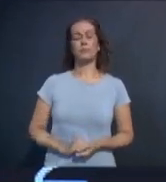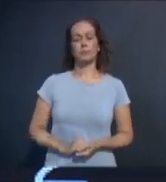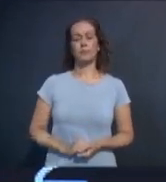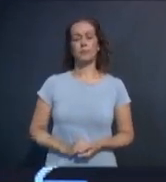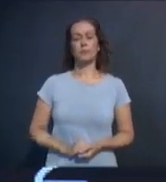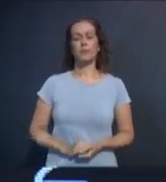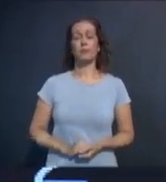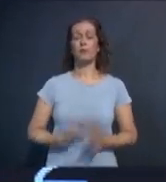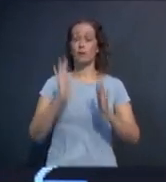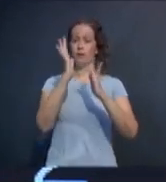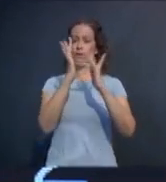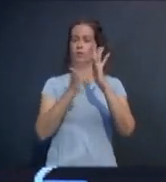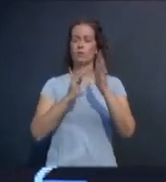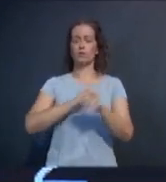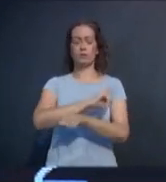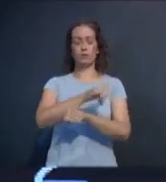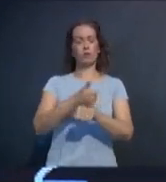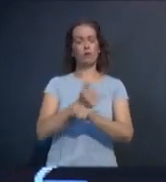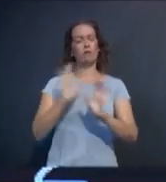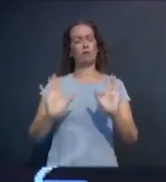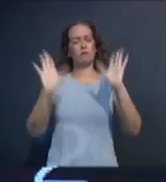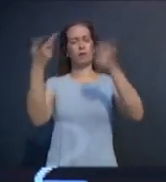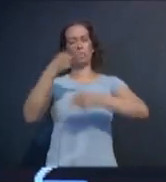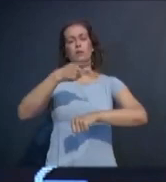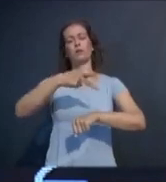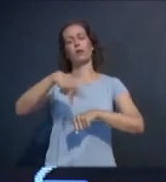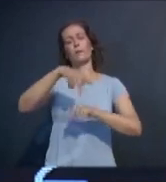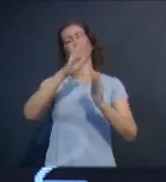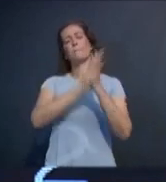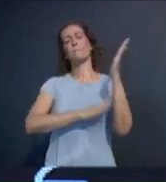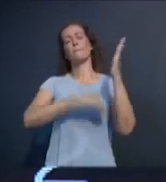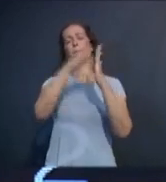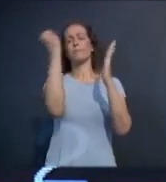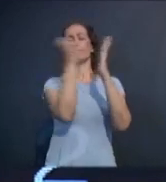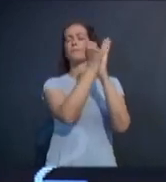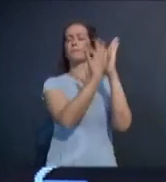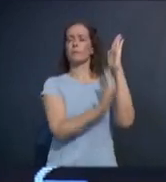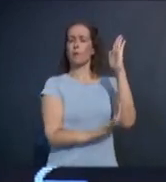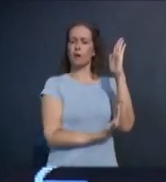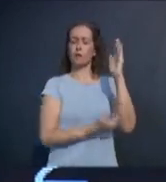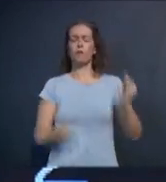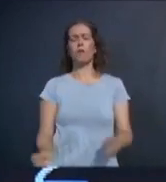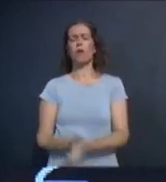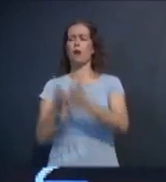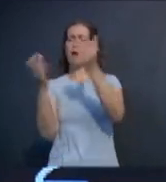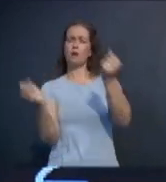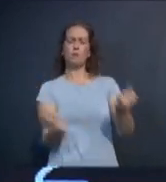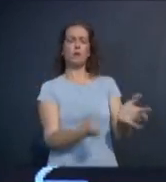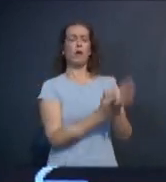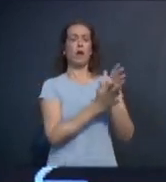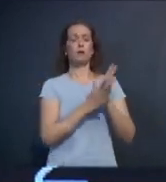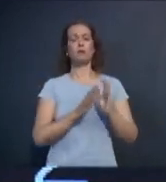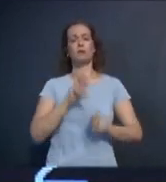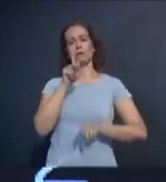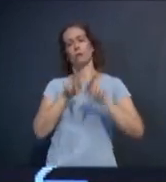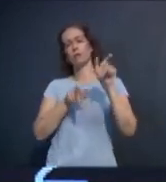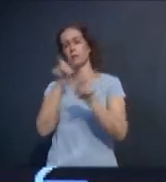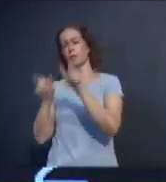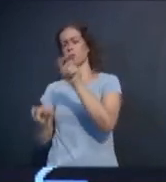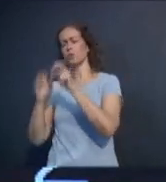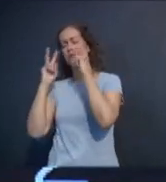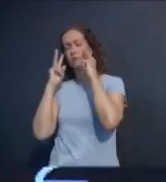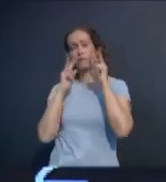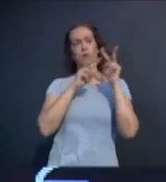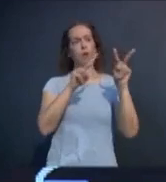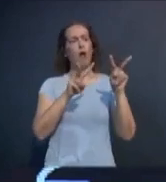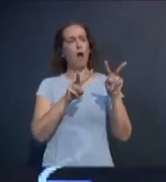Estando ele em Jerusalém, durante a festa da Páscoa, muitos, vendo os sinais que ele fazia, creram no seu nome.